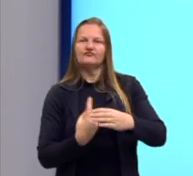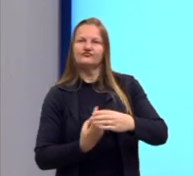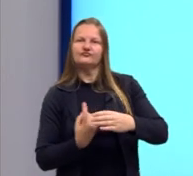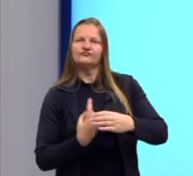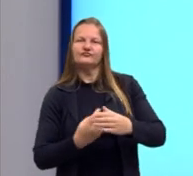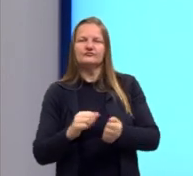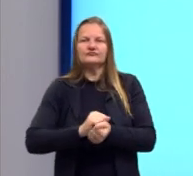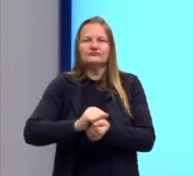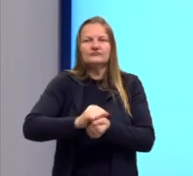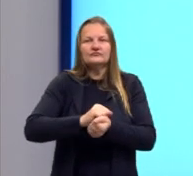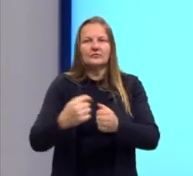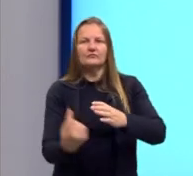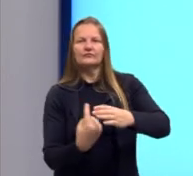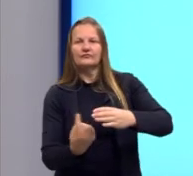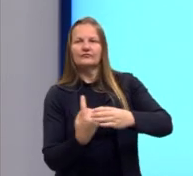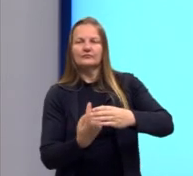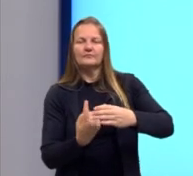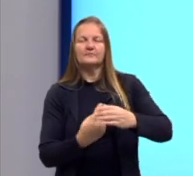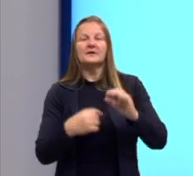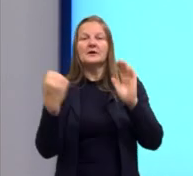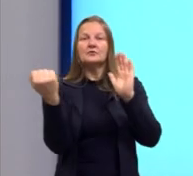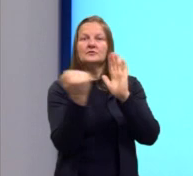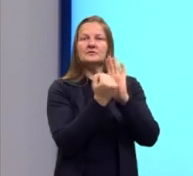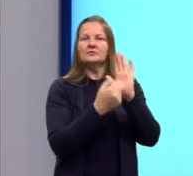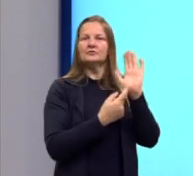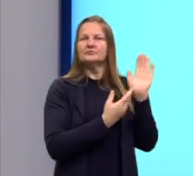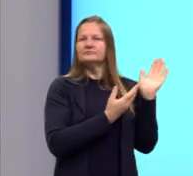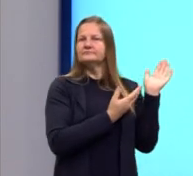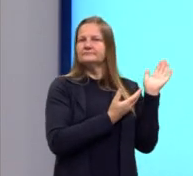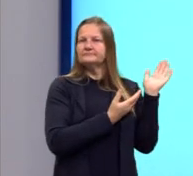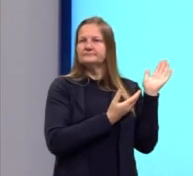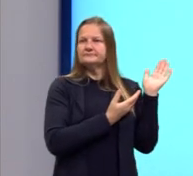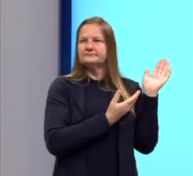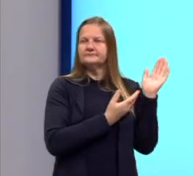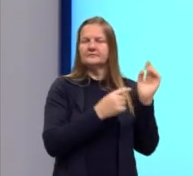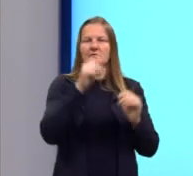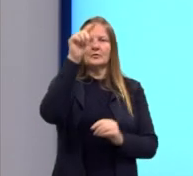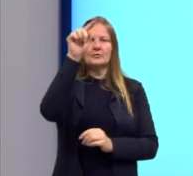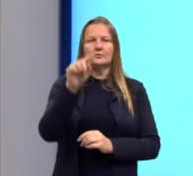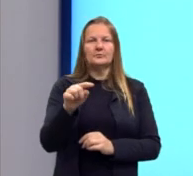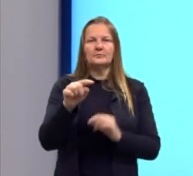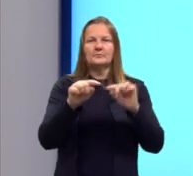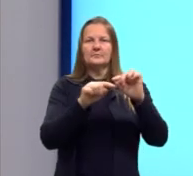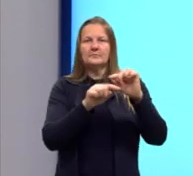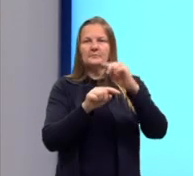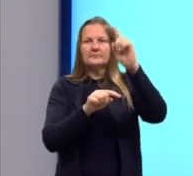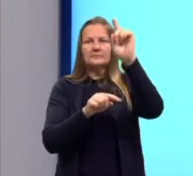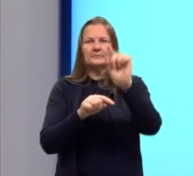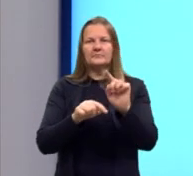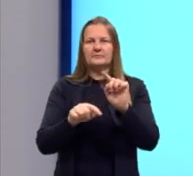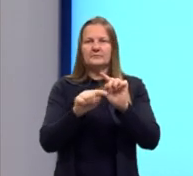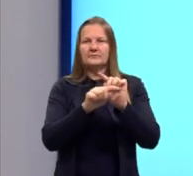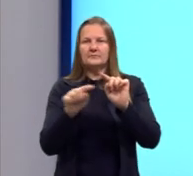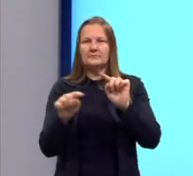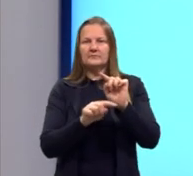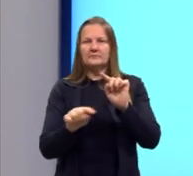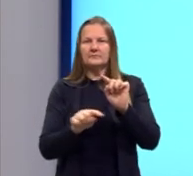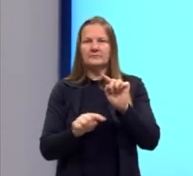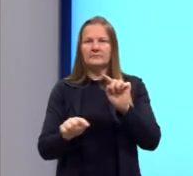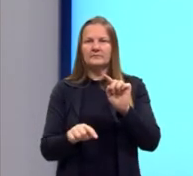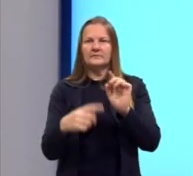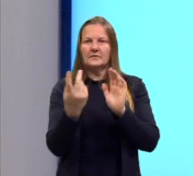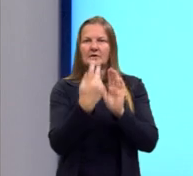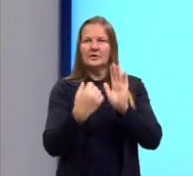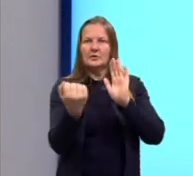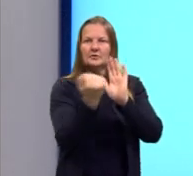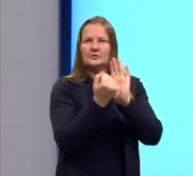esse símbolo aqui este símbolo orienta o consumidor sobre a necessidade de a máquina ser ligada à E aí